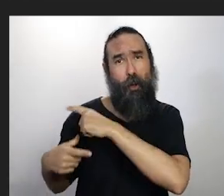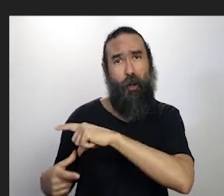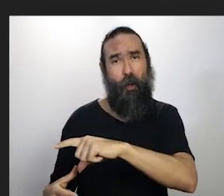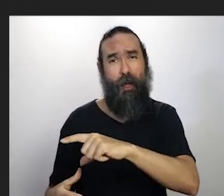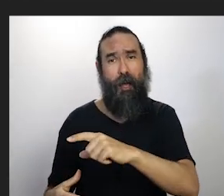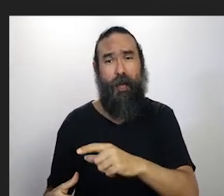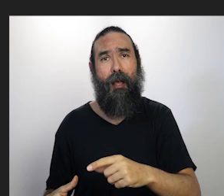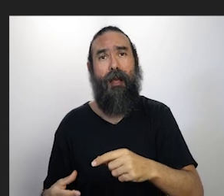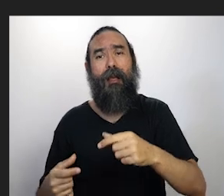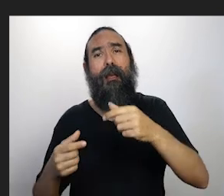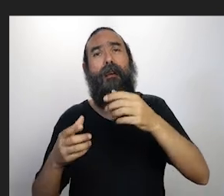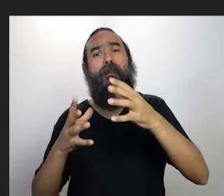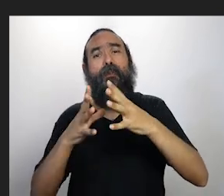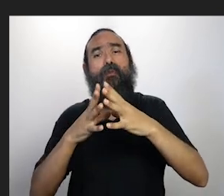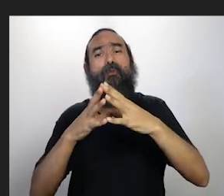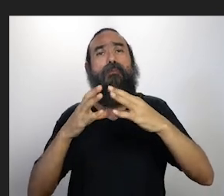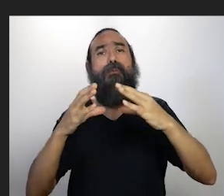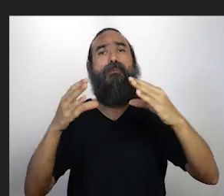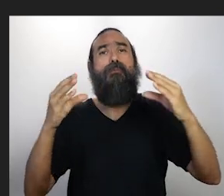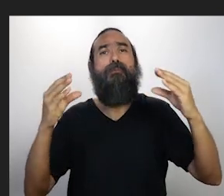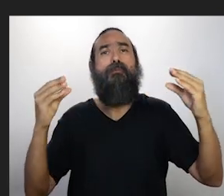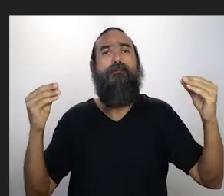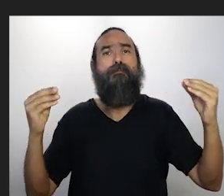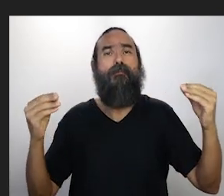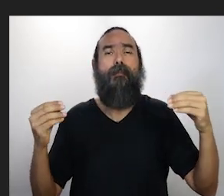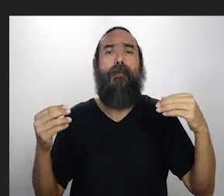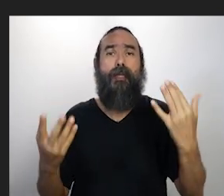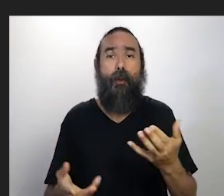consegue promover essas trocas